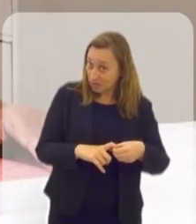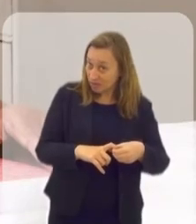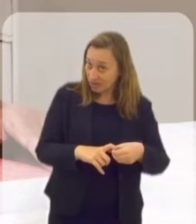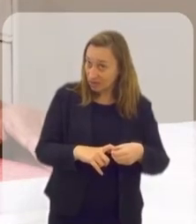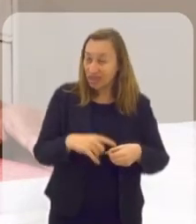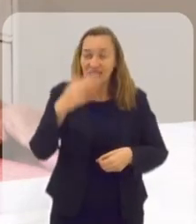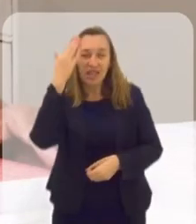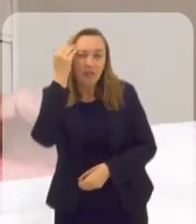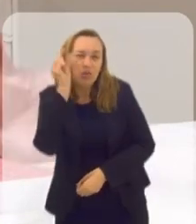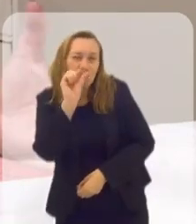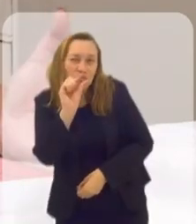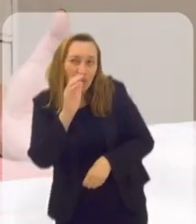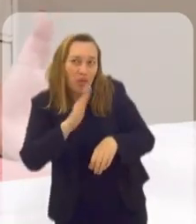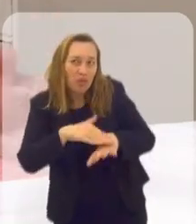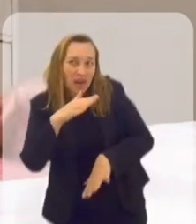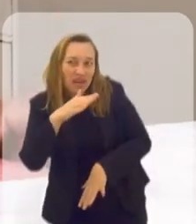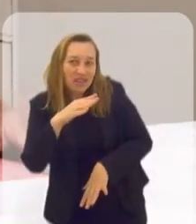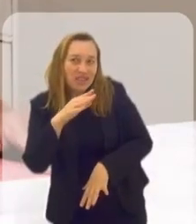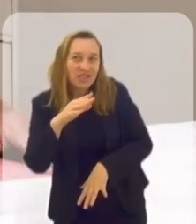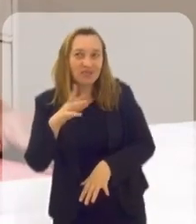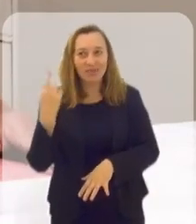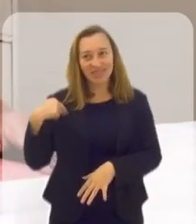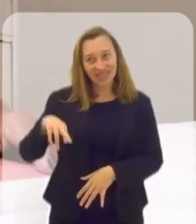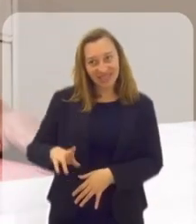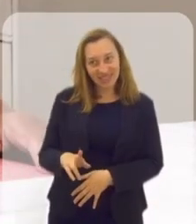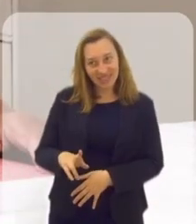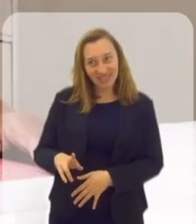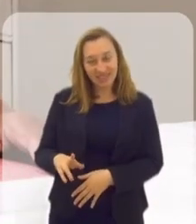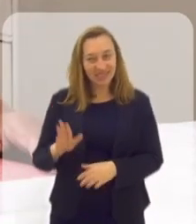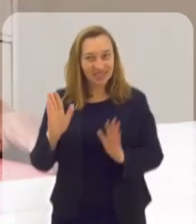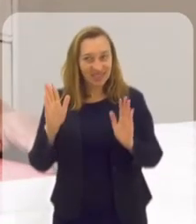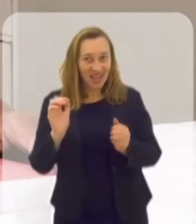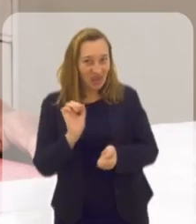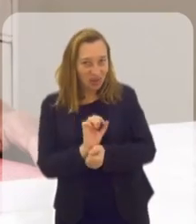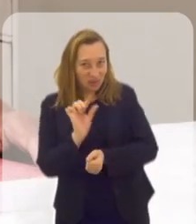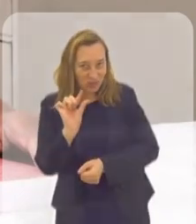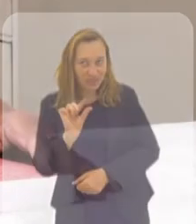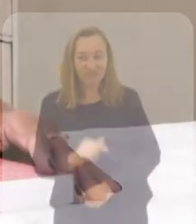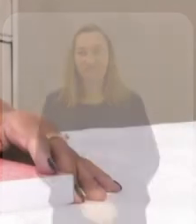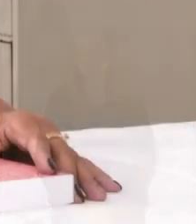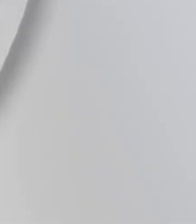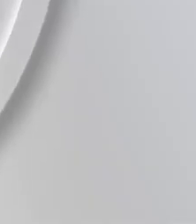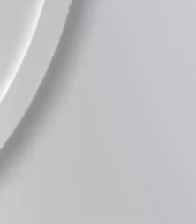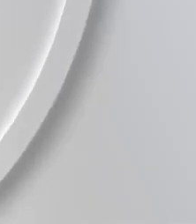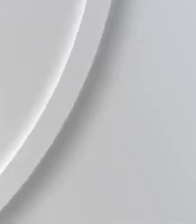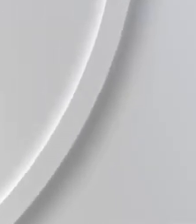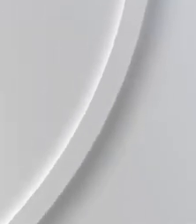voltamos sabendo um pouco mais sobre essa religião. Até daqui a pouco.